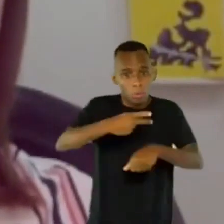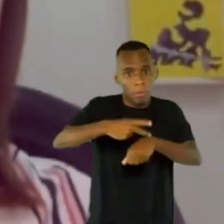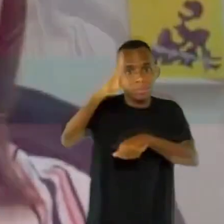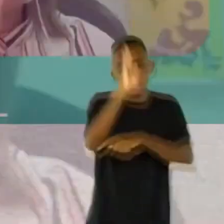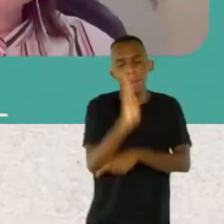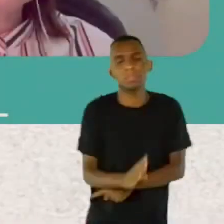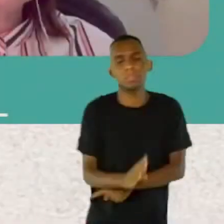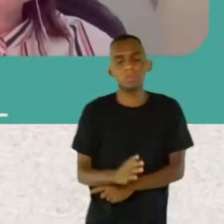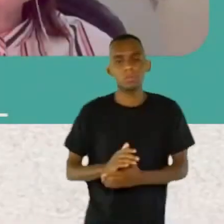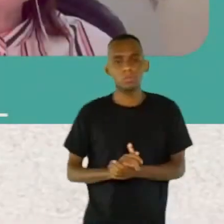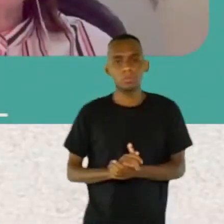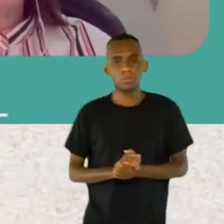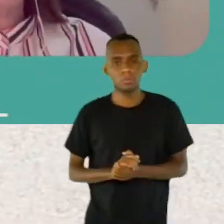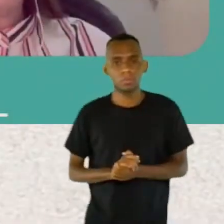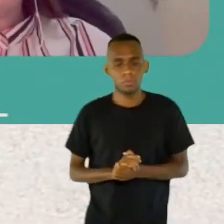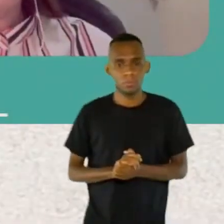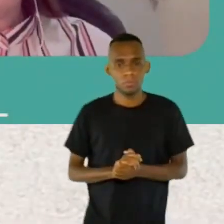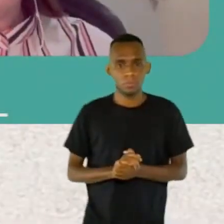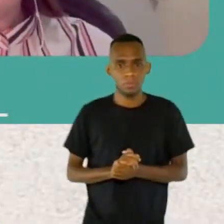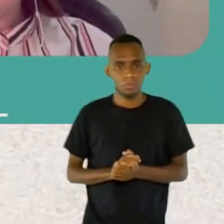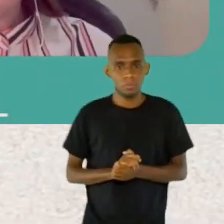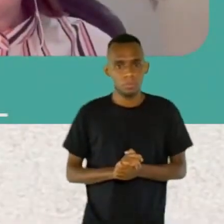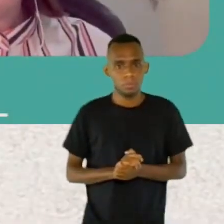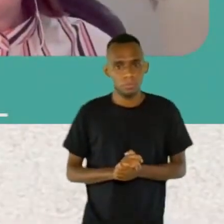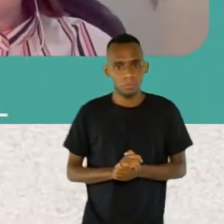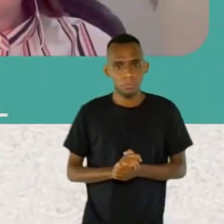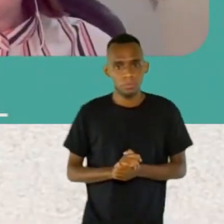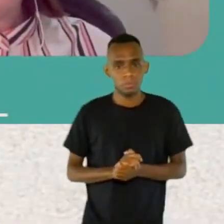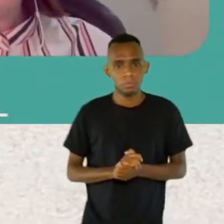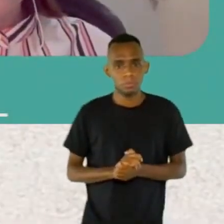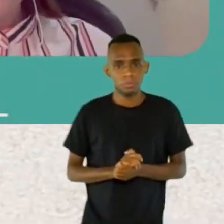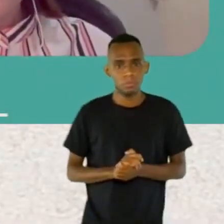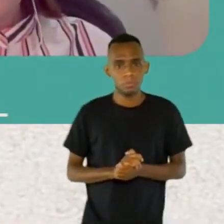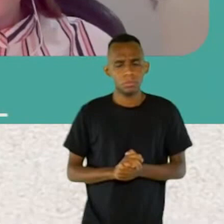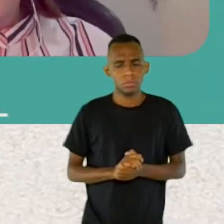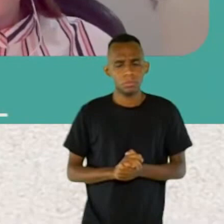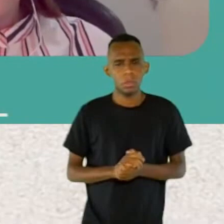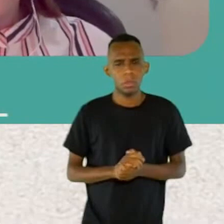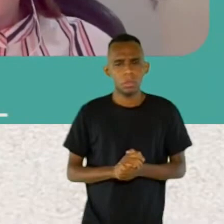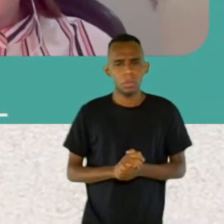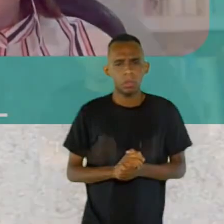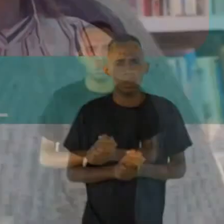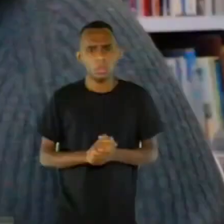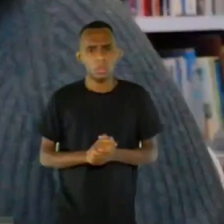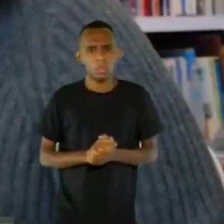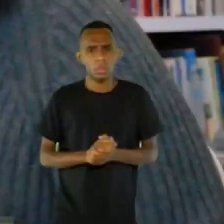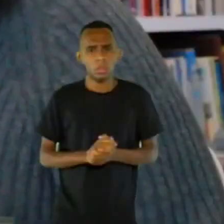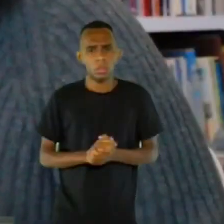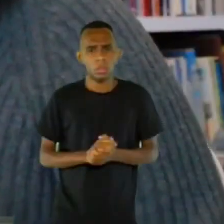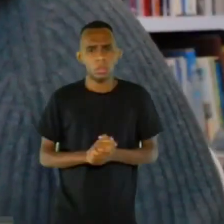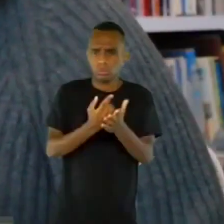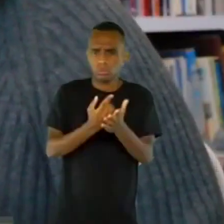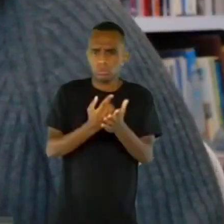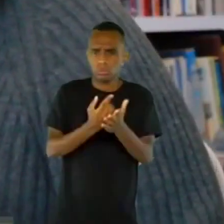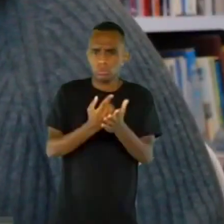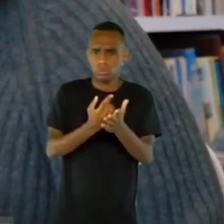Certo. Patrícia, à luz dos seus livros anteriores, eu conheço todos, e esse